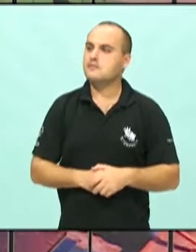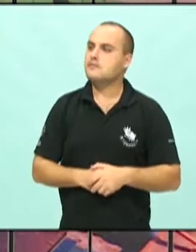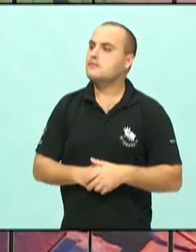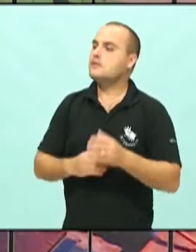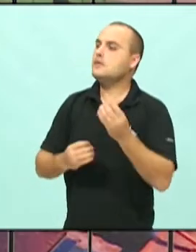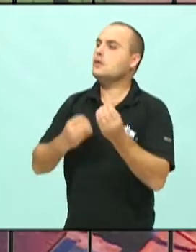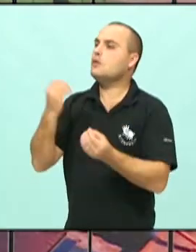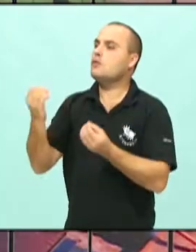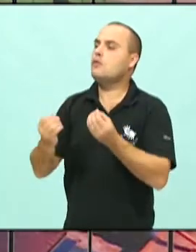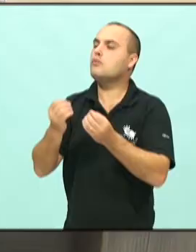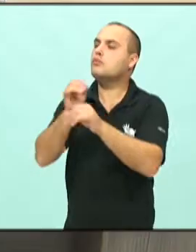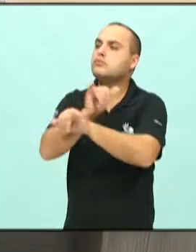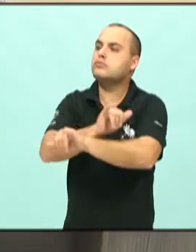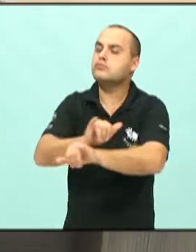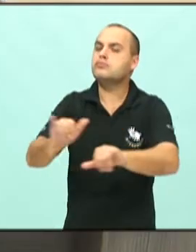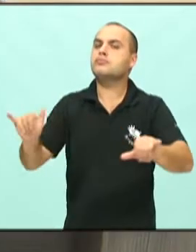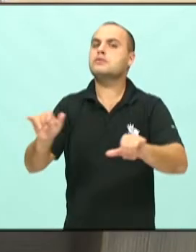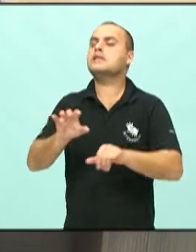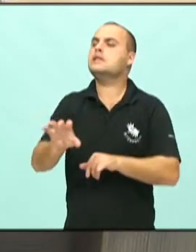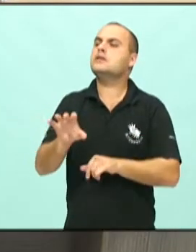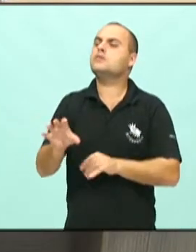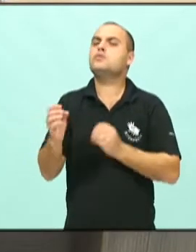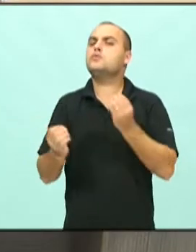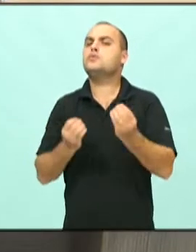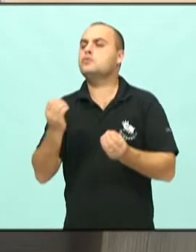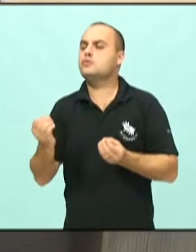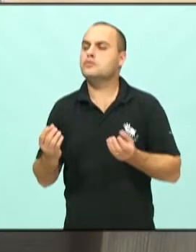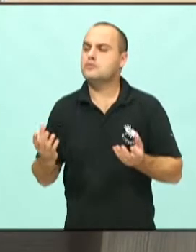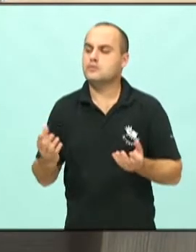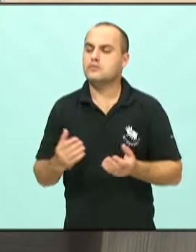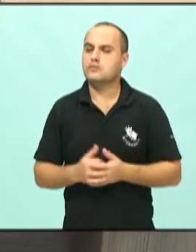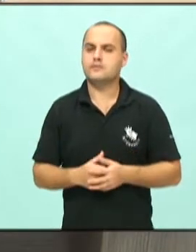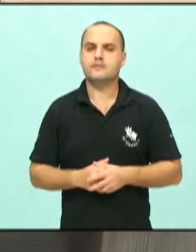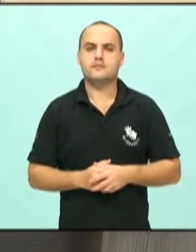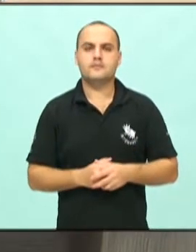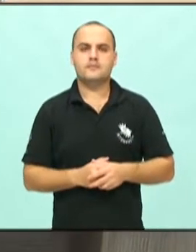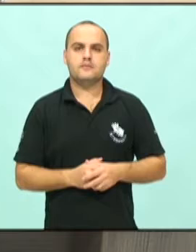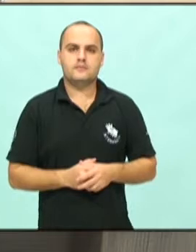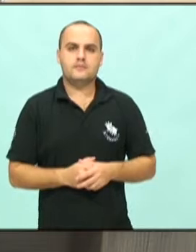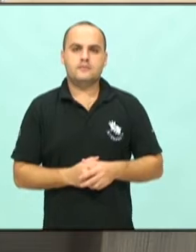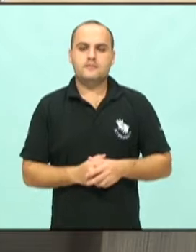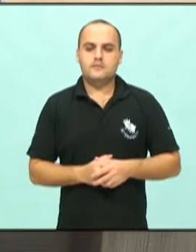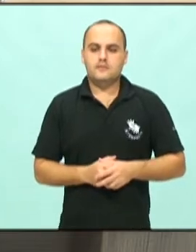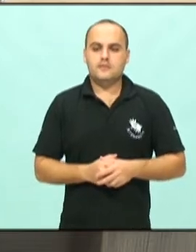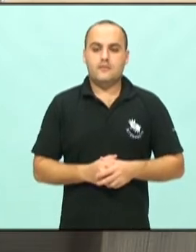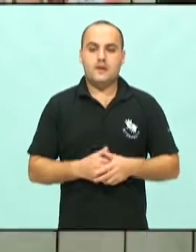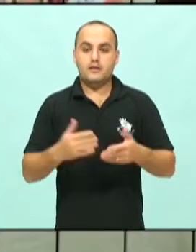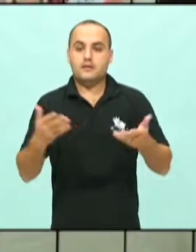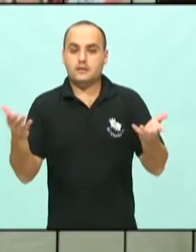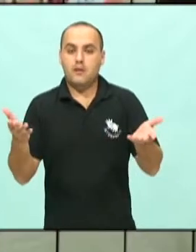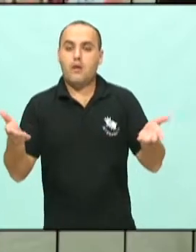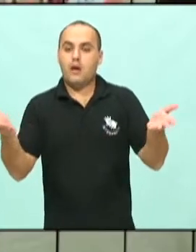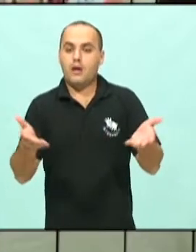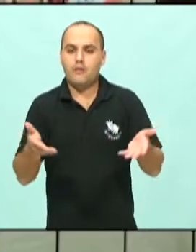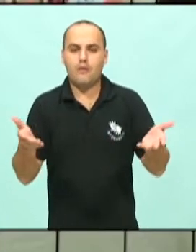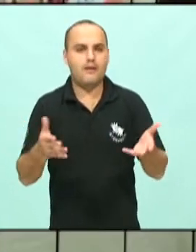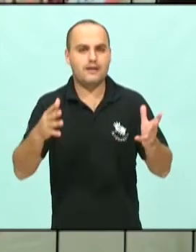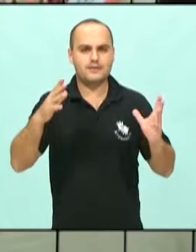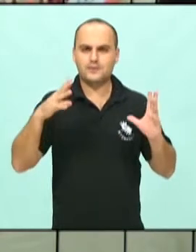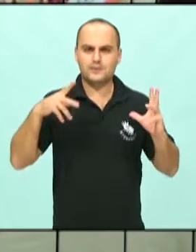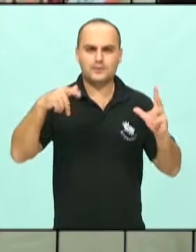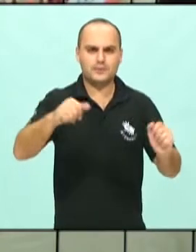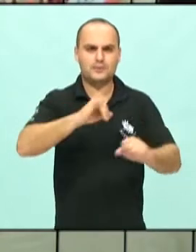para fazer a divulgação desse álbum? Então, agora o mundo digital, o mundo virtual,